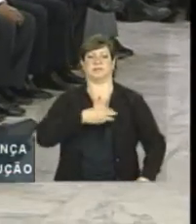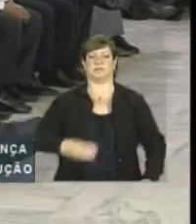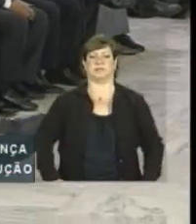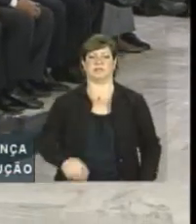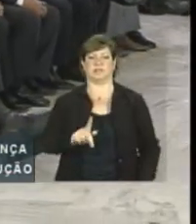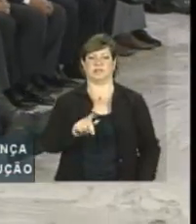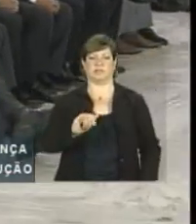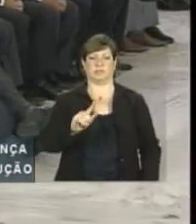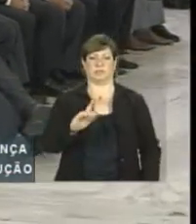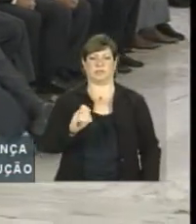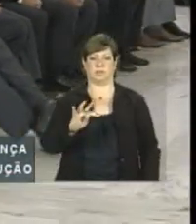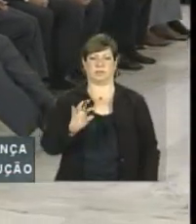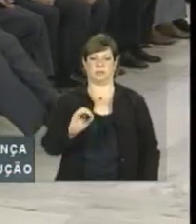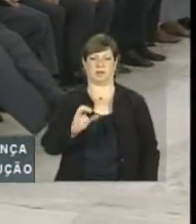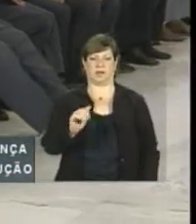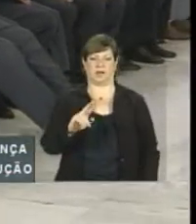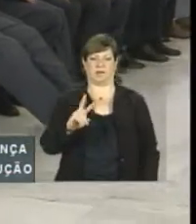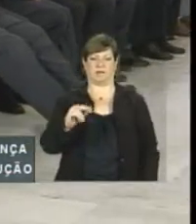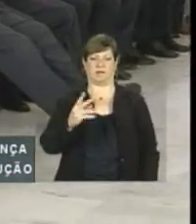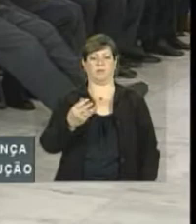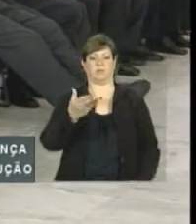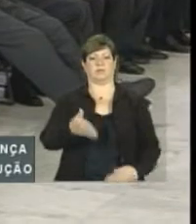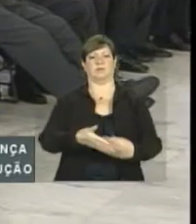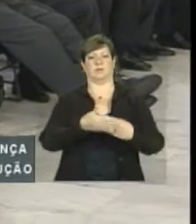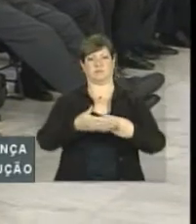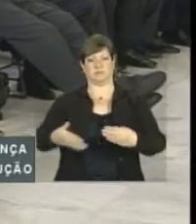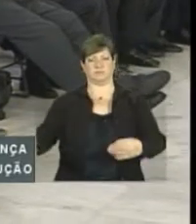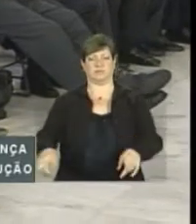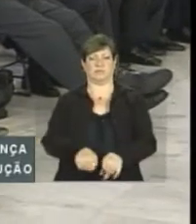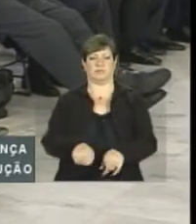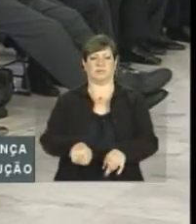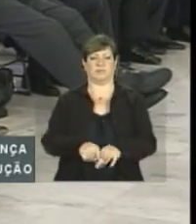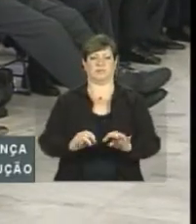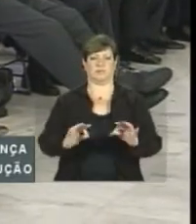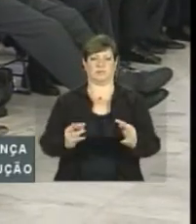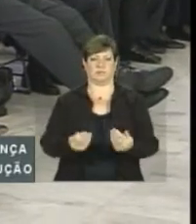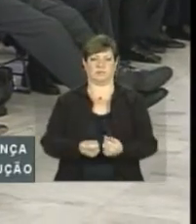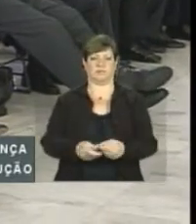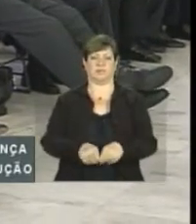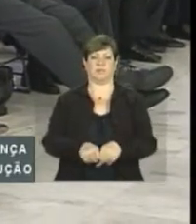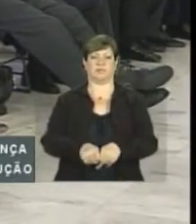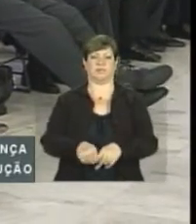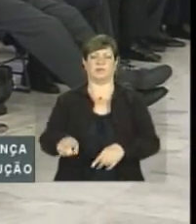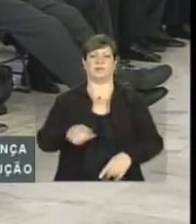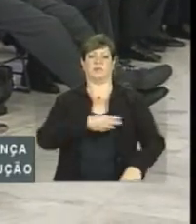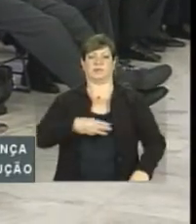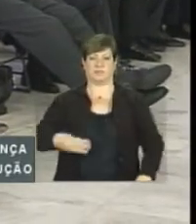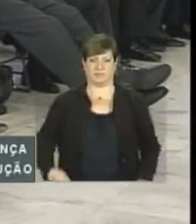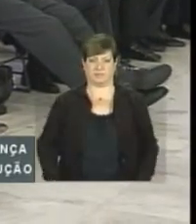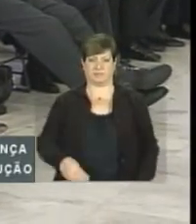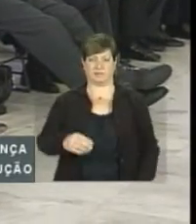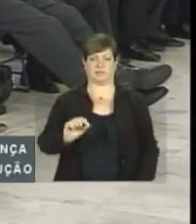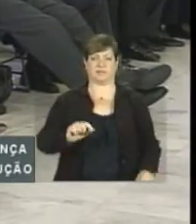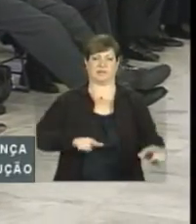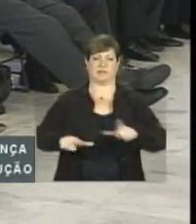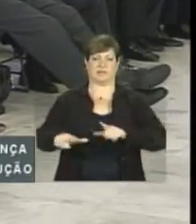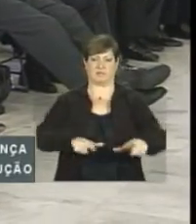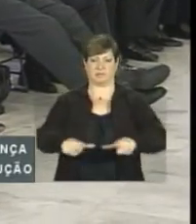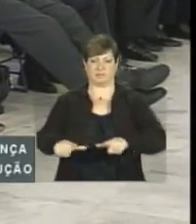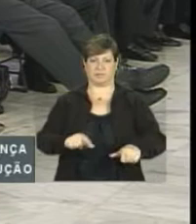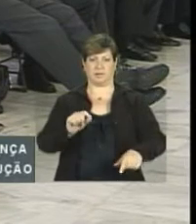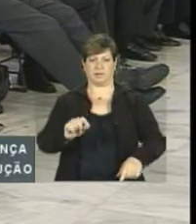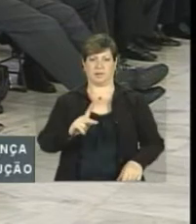Carvalho, da Secretaria-Geral da Presidência da República, o ministro interino do Trabalho e Emprego,